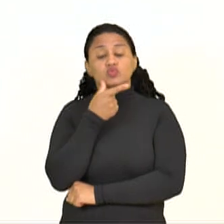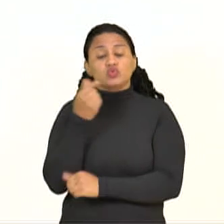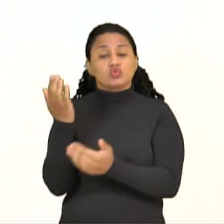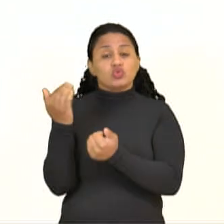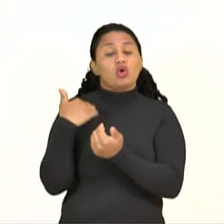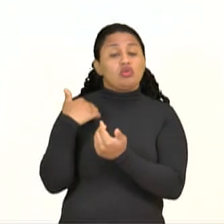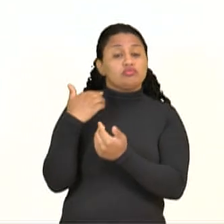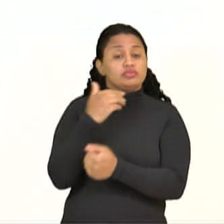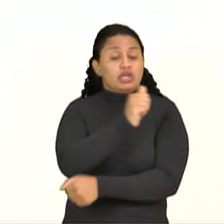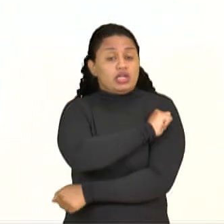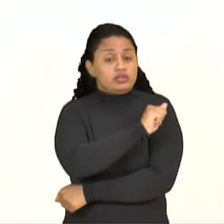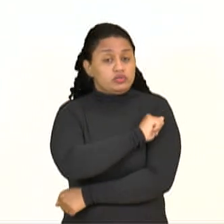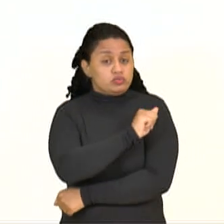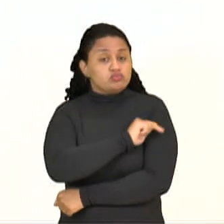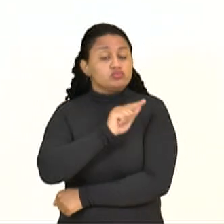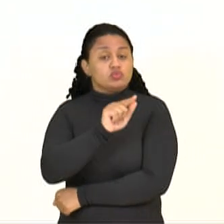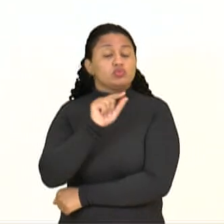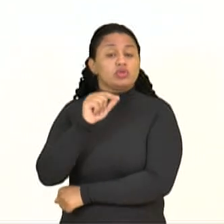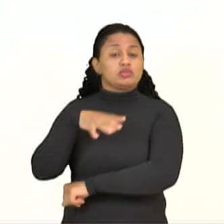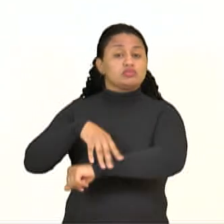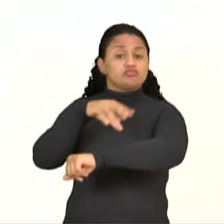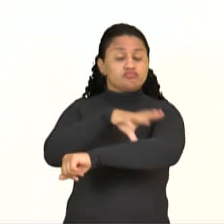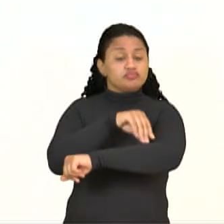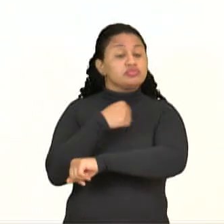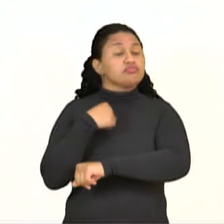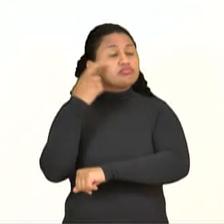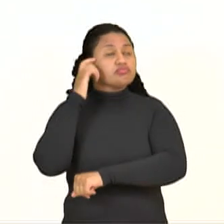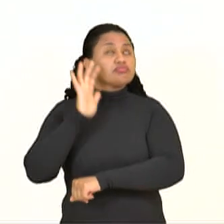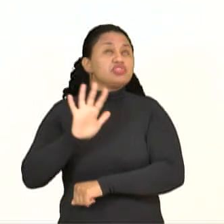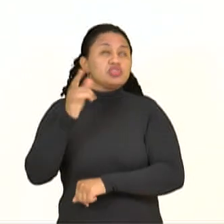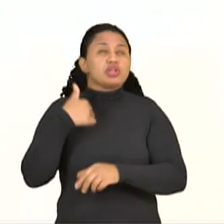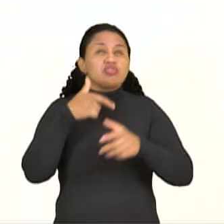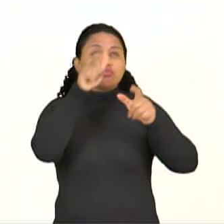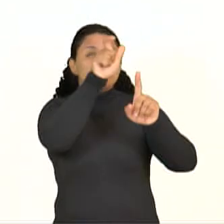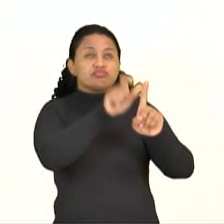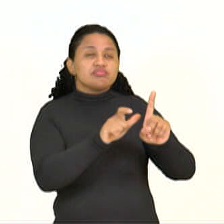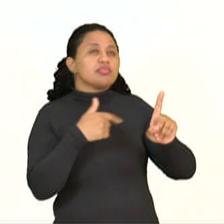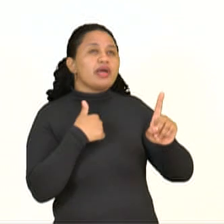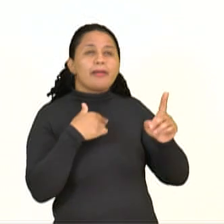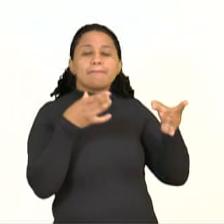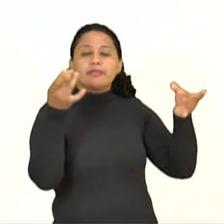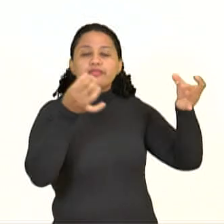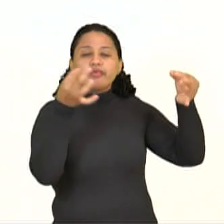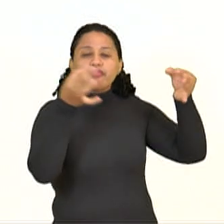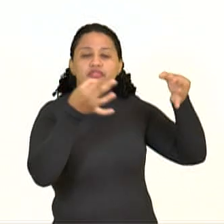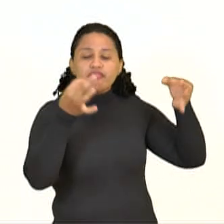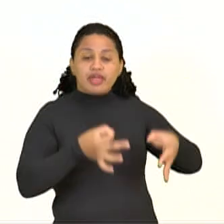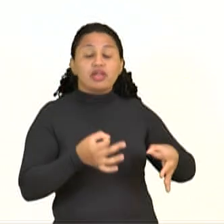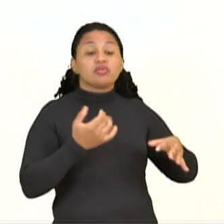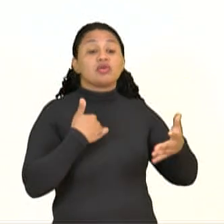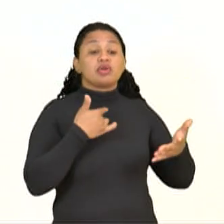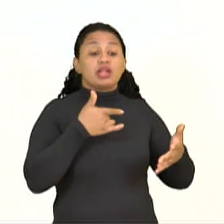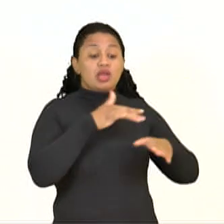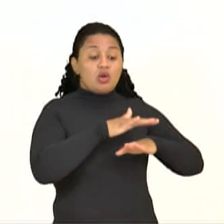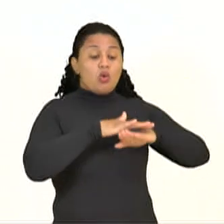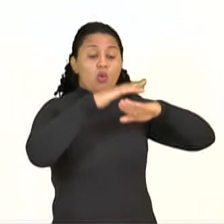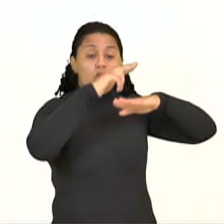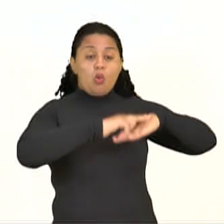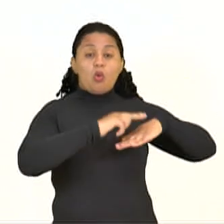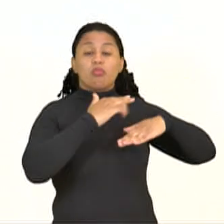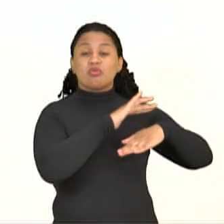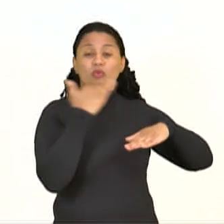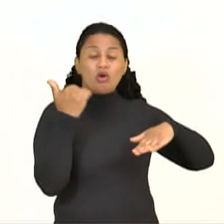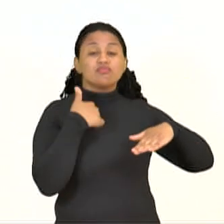suíço que ambicionava criar um ser ideal, injetando vida a um corpo morto. Mais